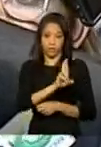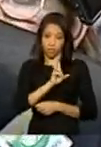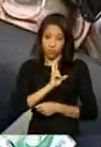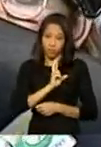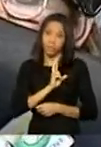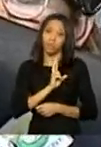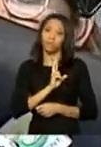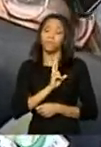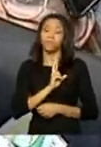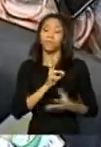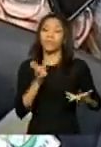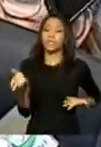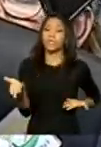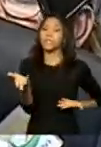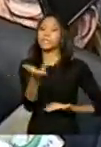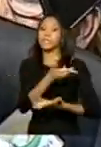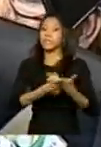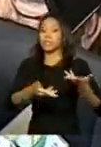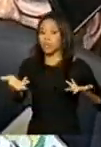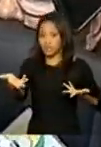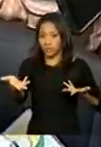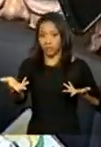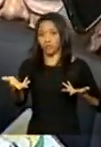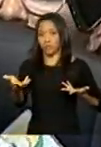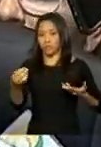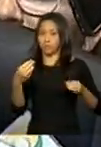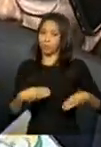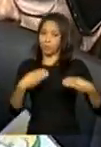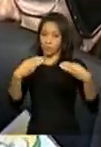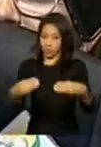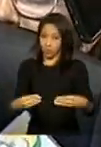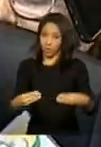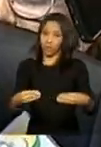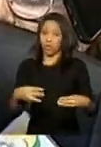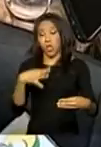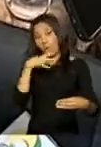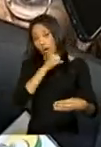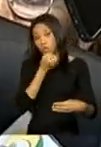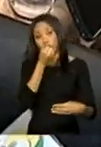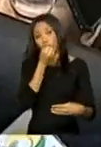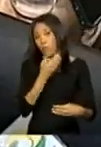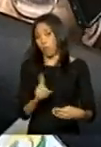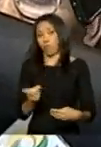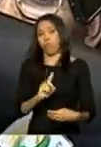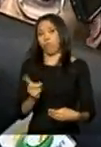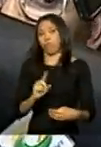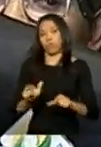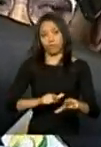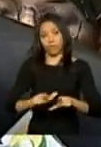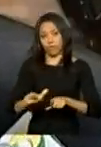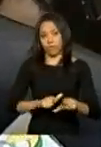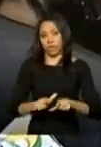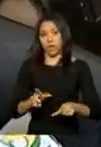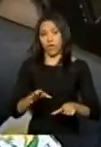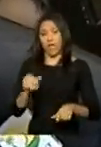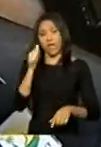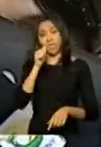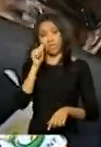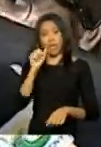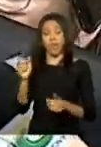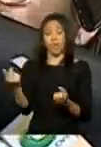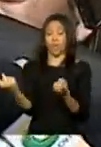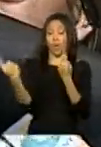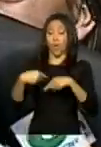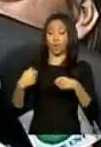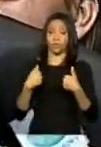transição e eu diria que não foi tão boa quanto ela foi prefeita da cidade. Ela se voltou contra mim, que na verdade eu não